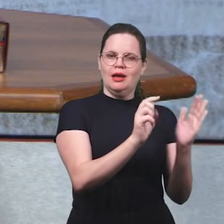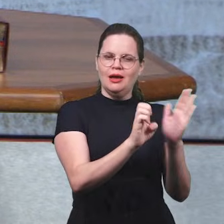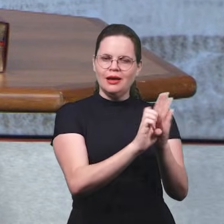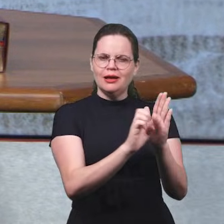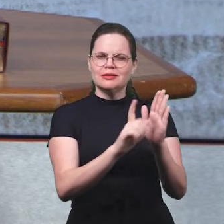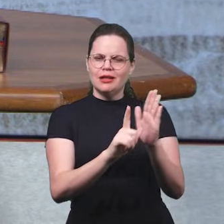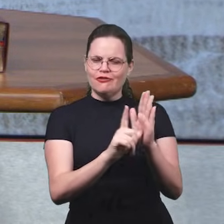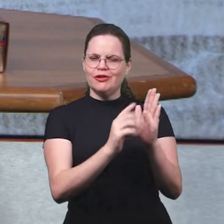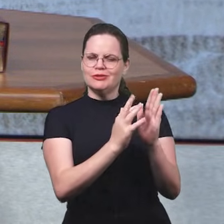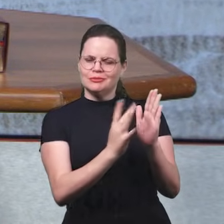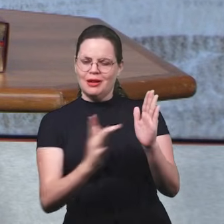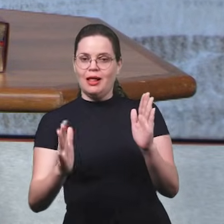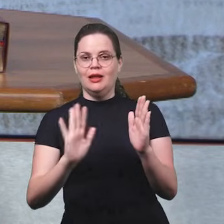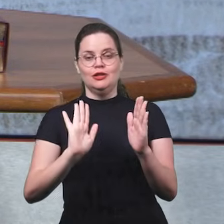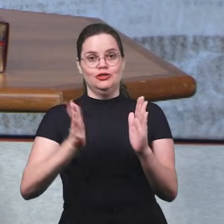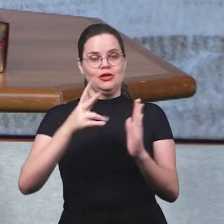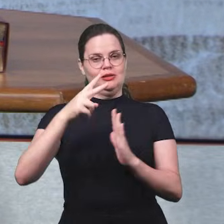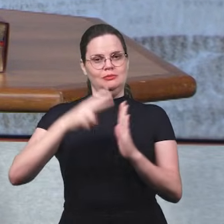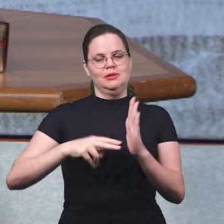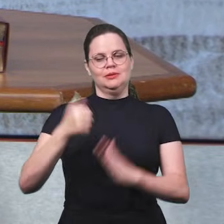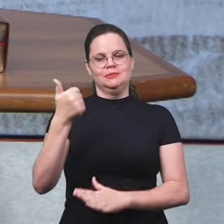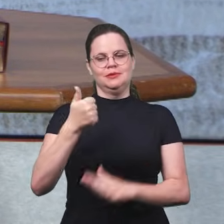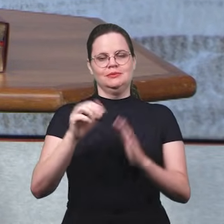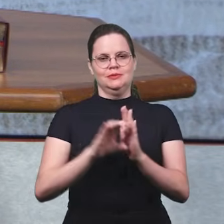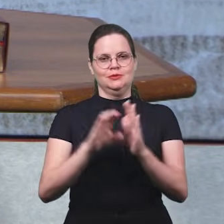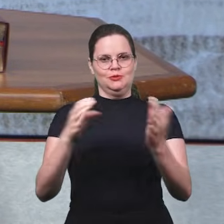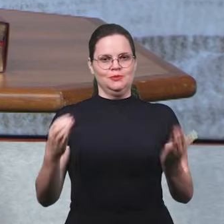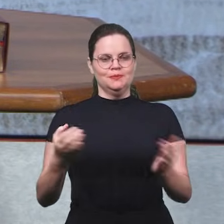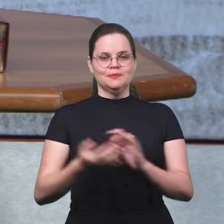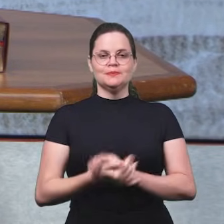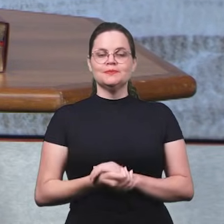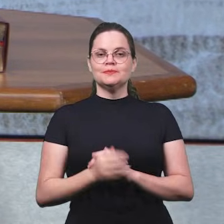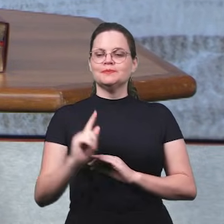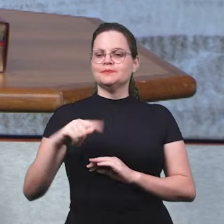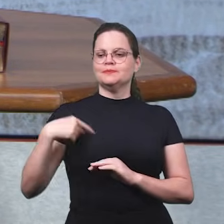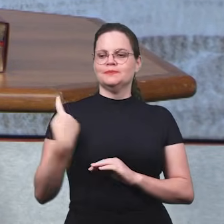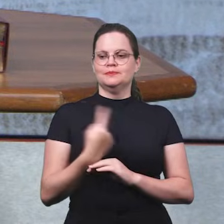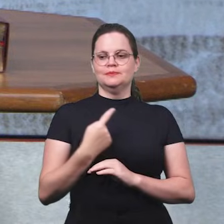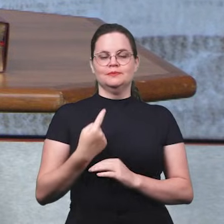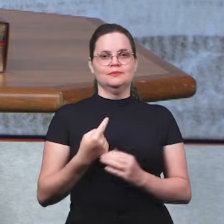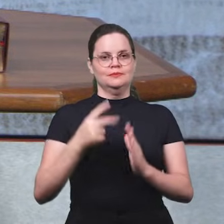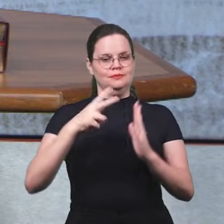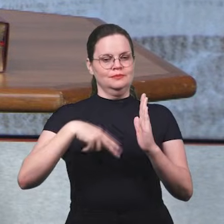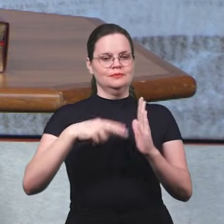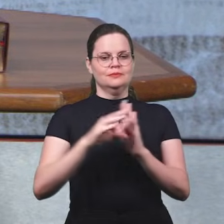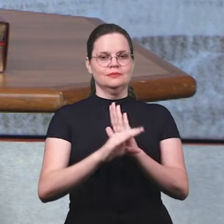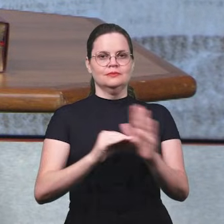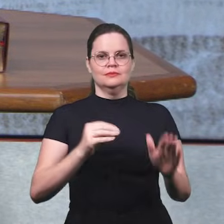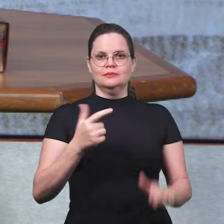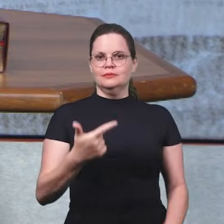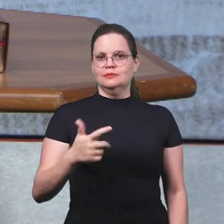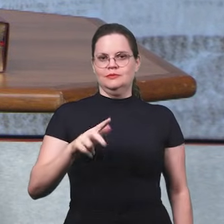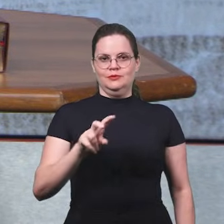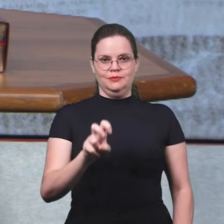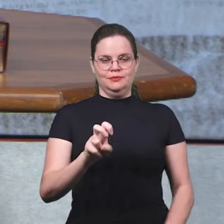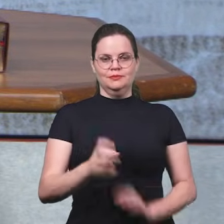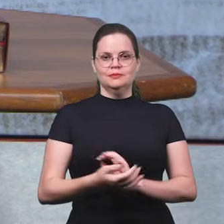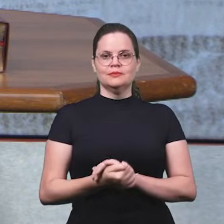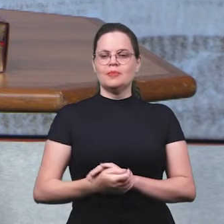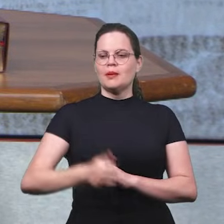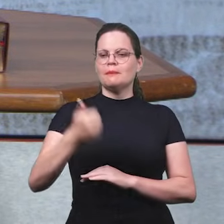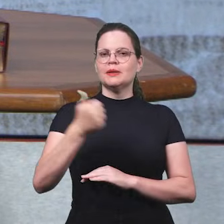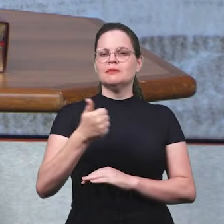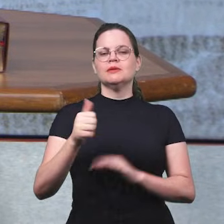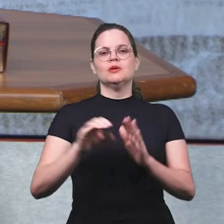Gênesis, estamos no primeiro livro das Crônicas e hoje nós vamos ler o capítulo 25.